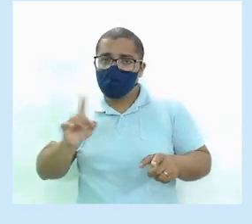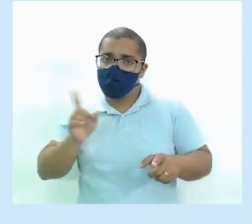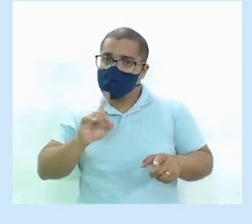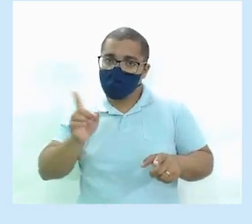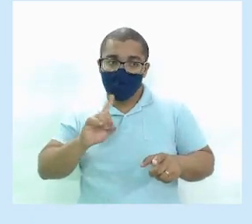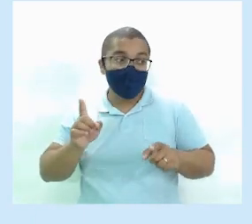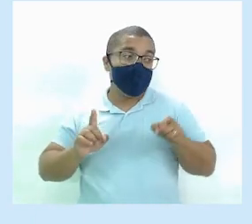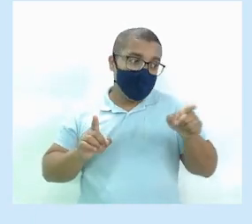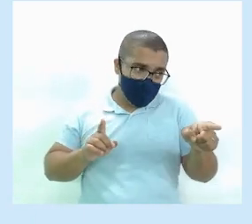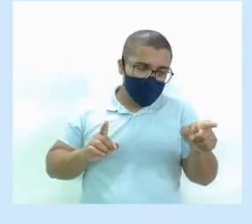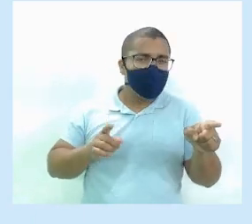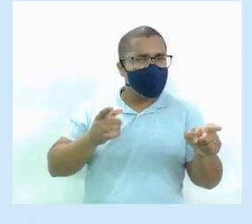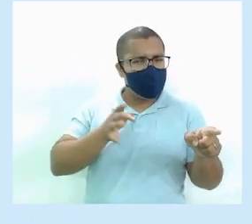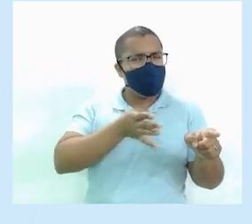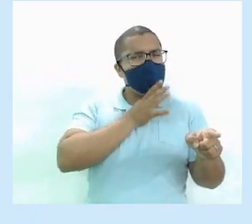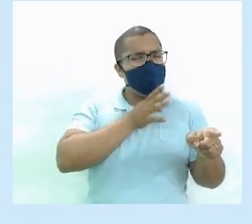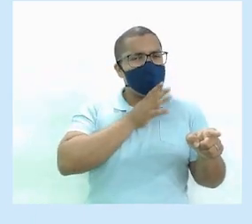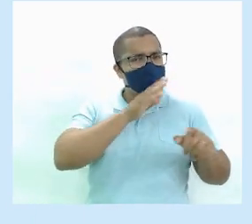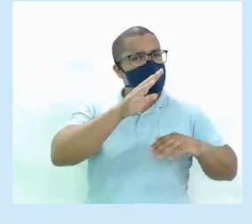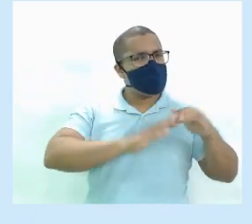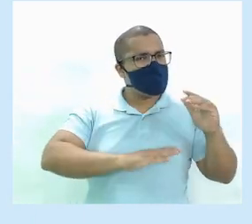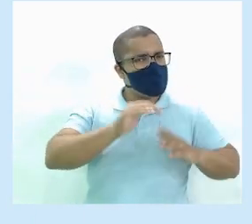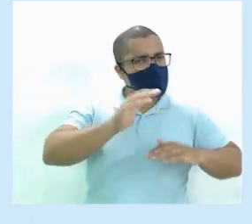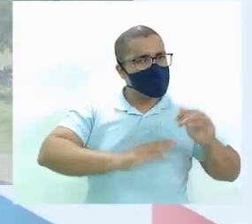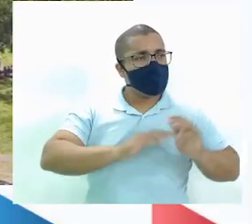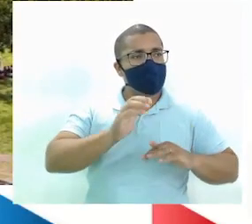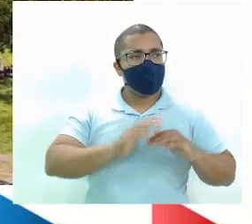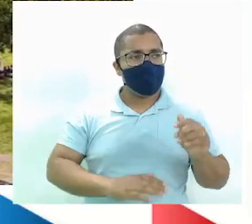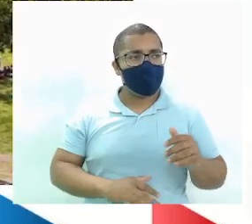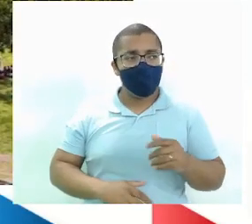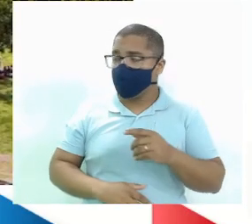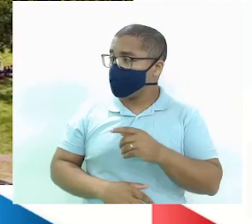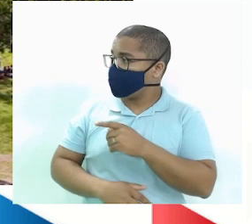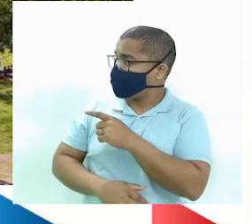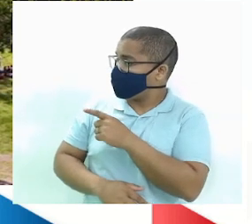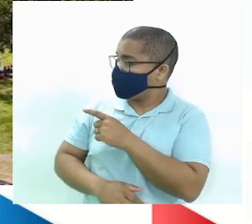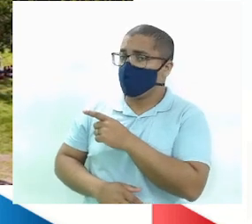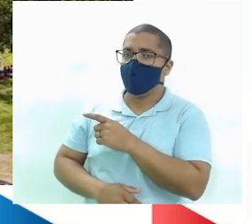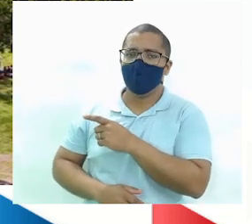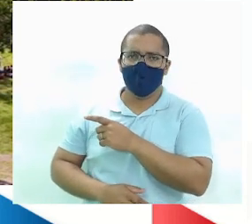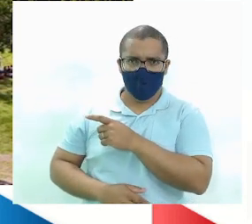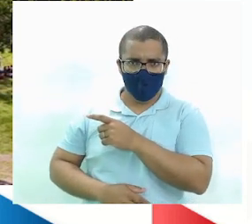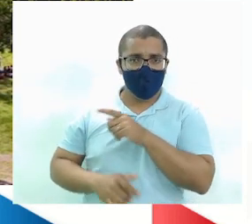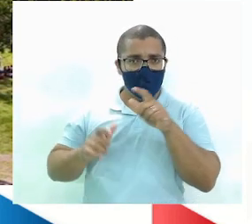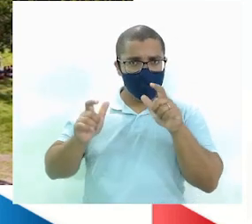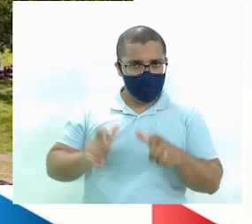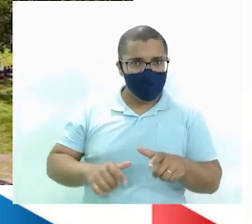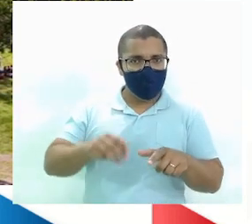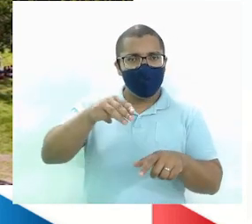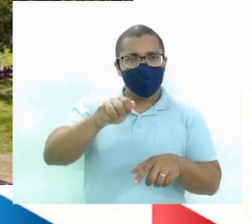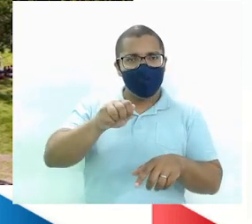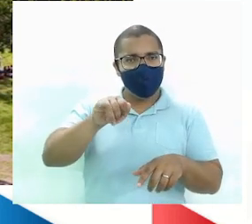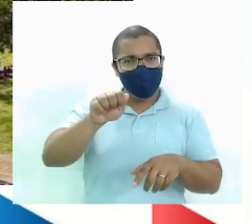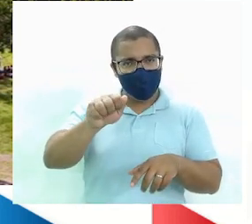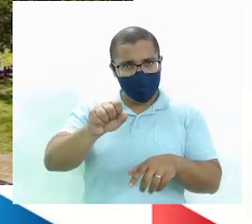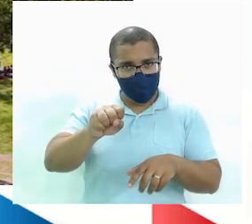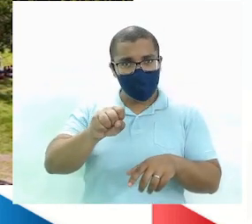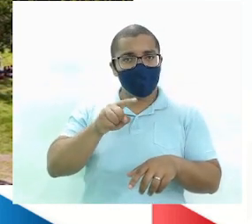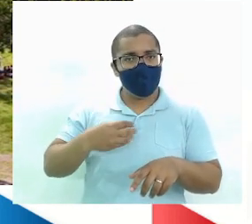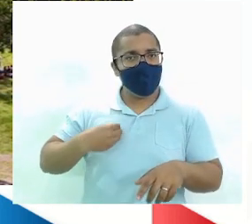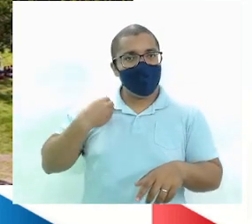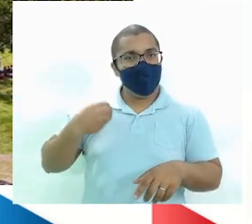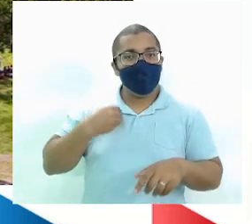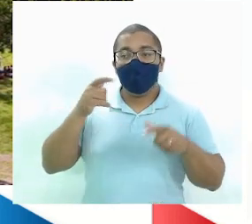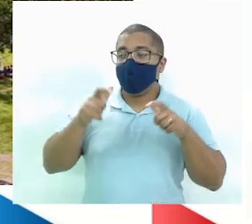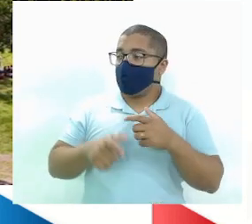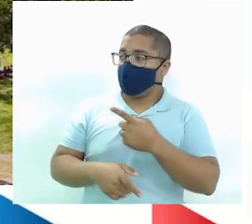já estavam aqui. Tá certo? Olha que coisa linda o sítio arqueológico dos maias na tela de vocês. Né? Então